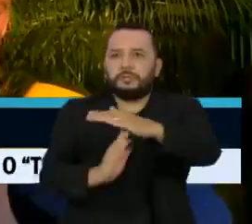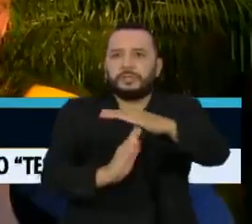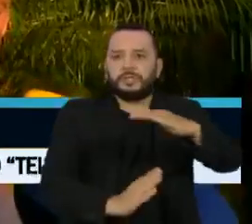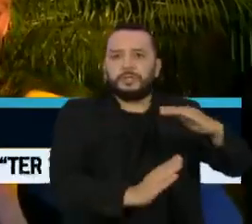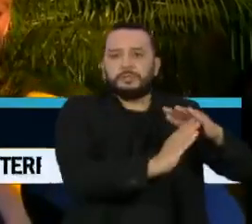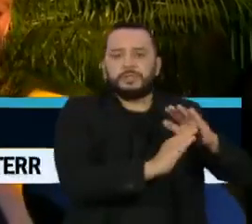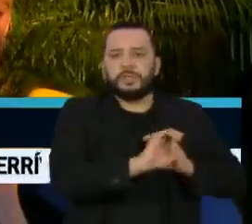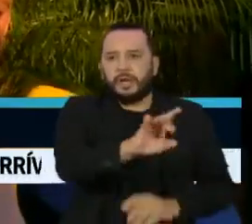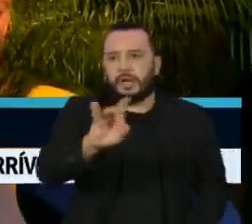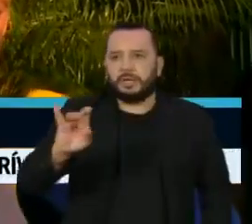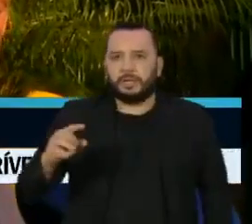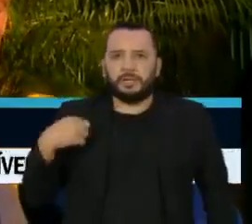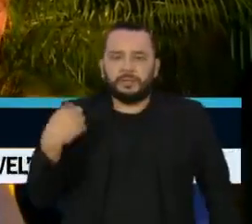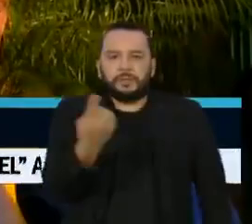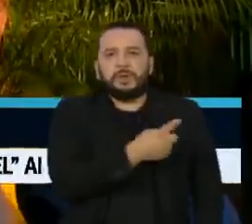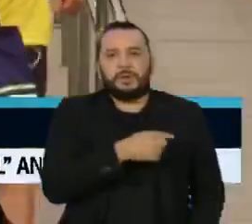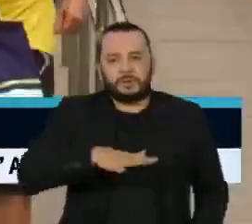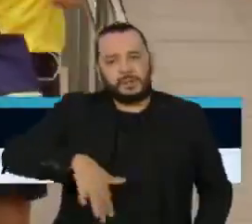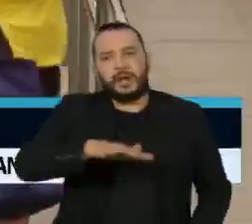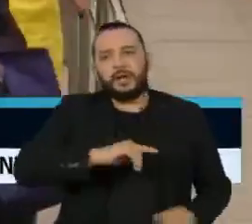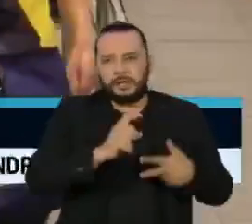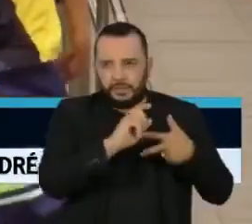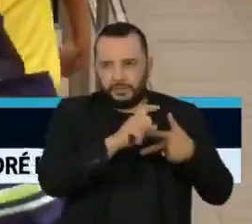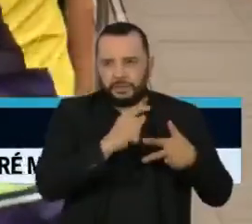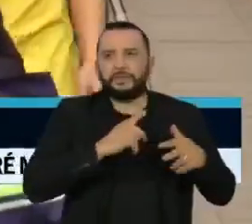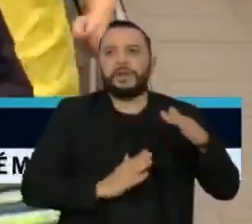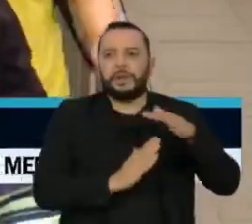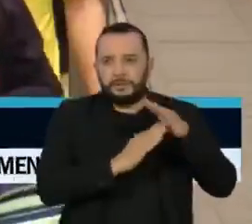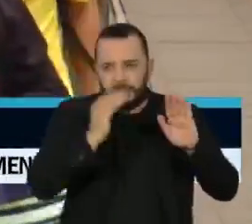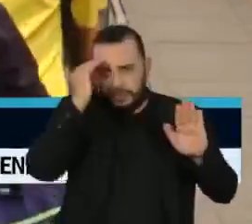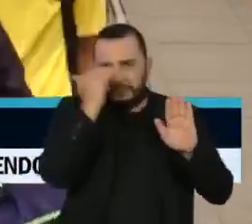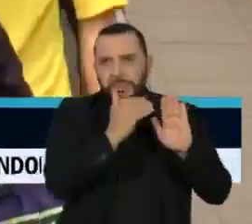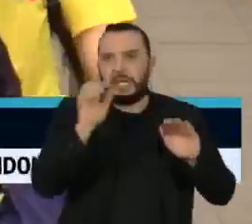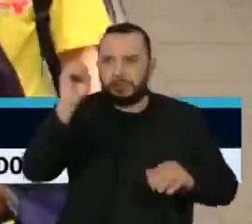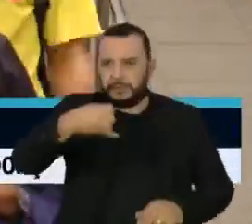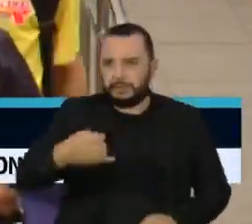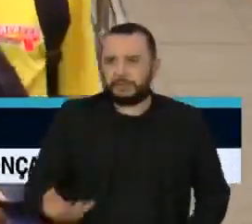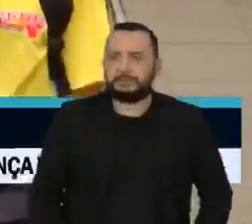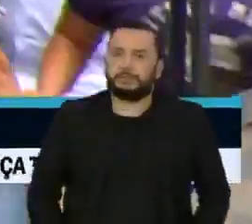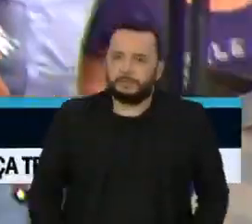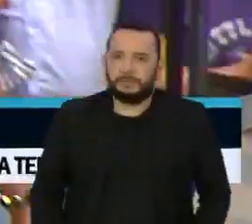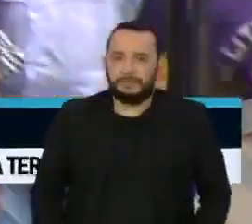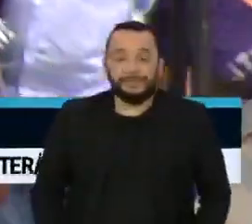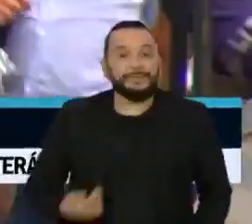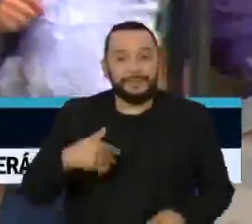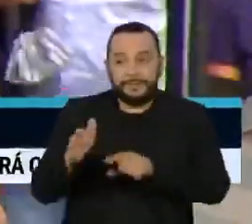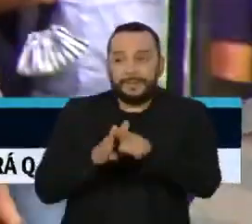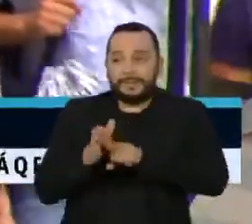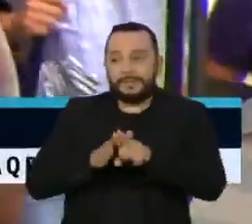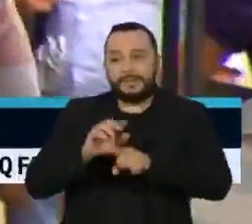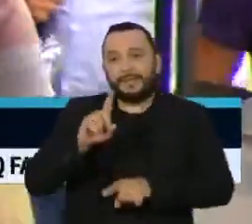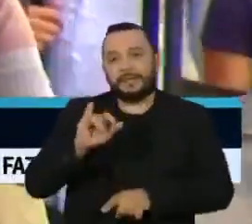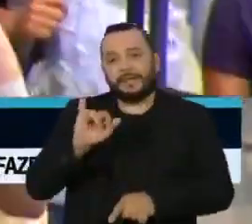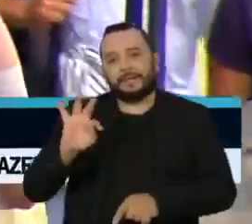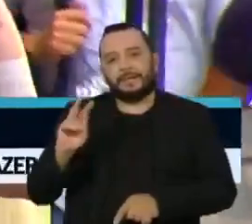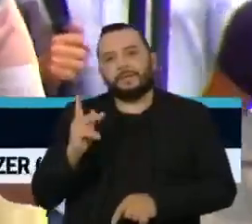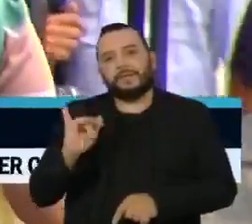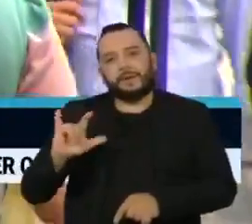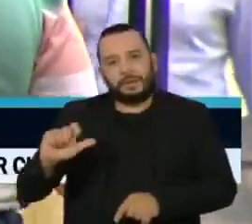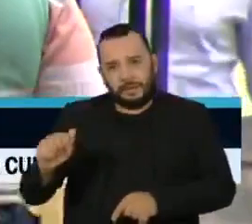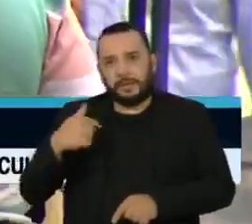Executivo, não pretendemos sair desses limites. Nesta segunda-feira, o Datafolha divulgou uma pesquisa feita com mais de 2 mil pessoas